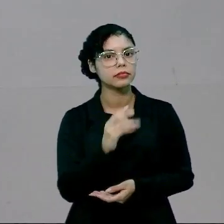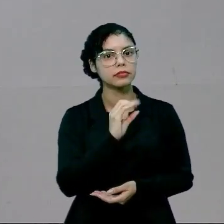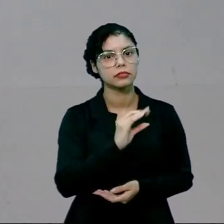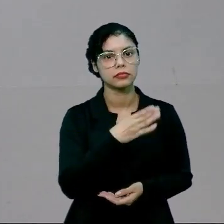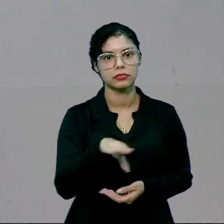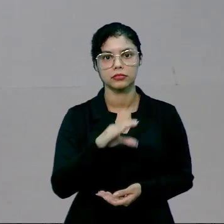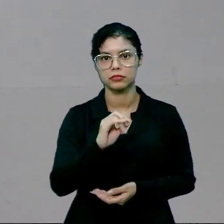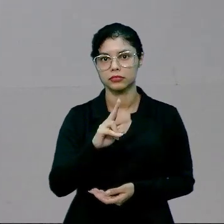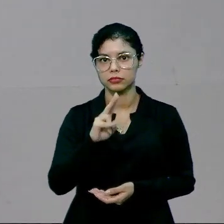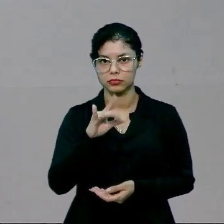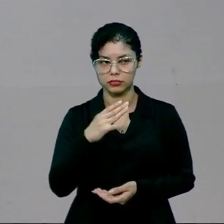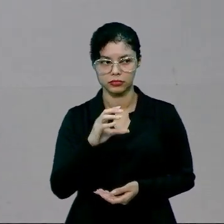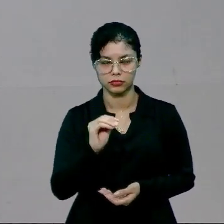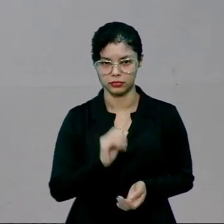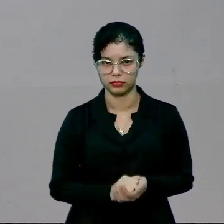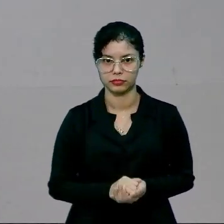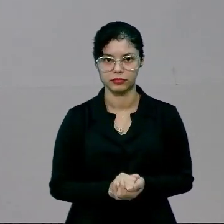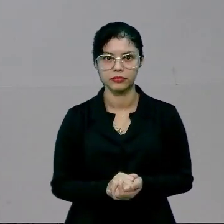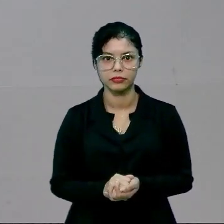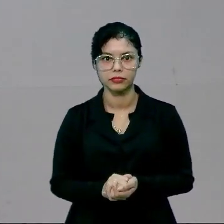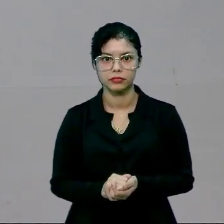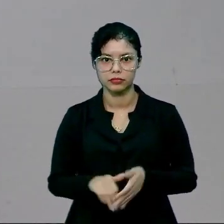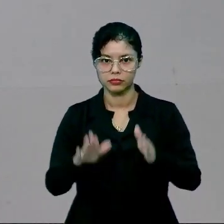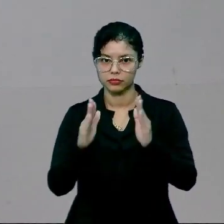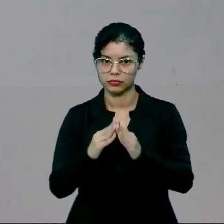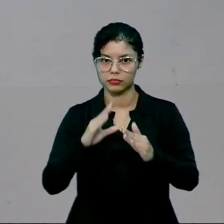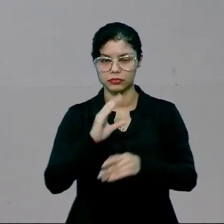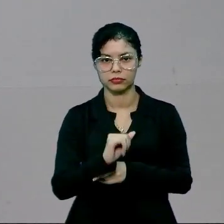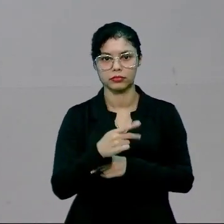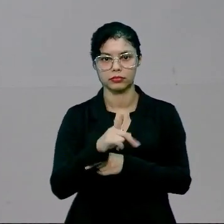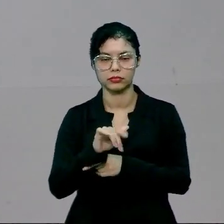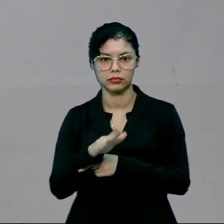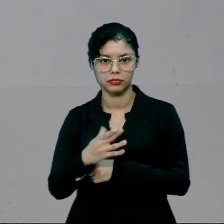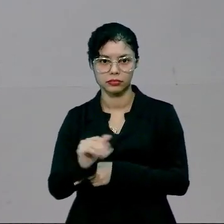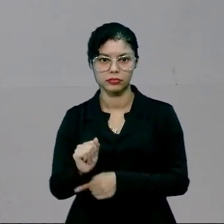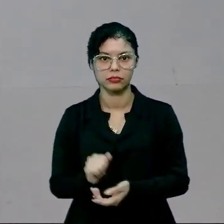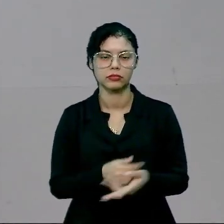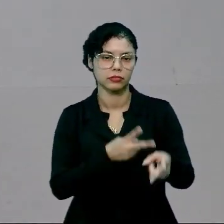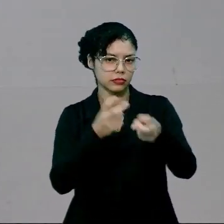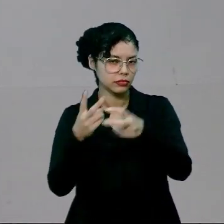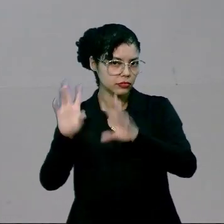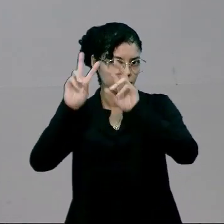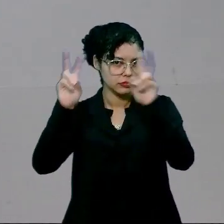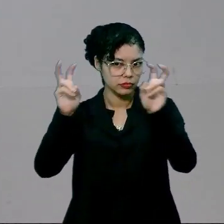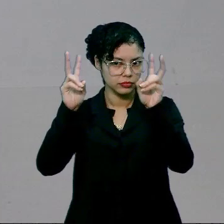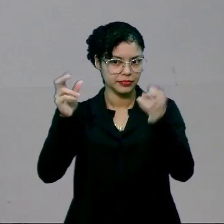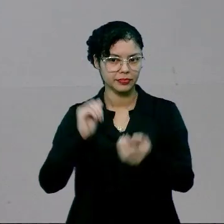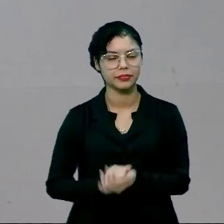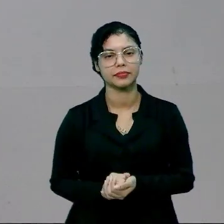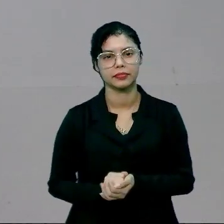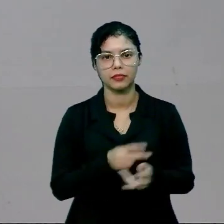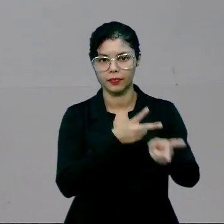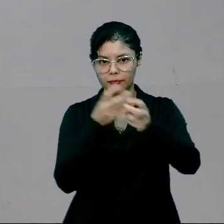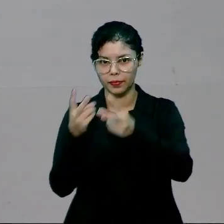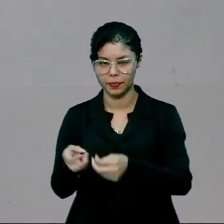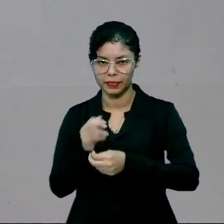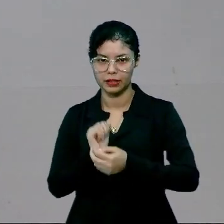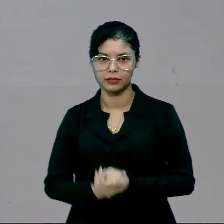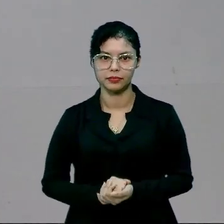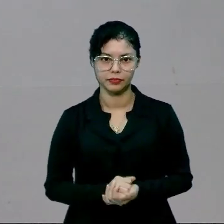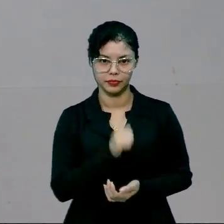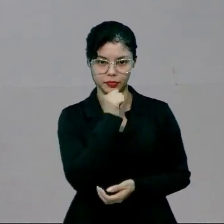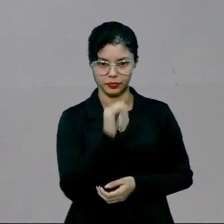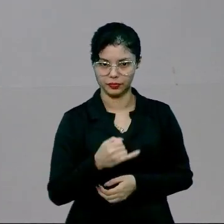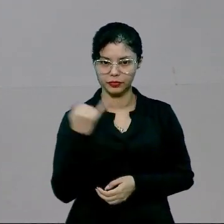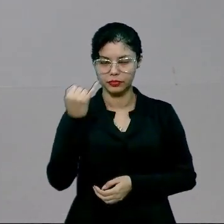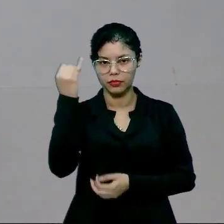O Cortiço, com certeza você verá Casa de Pensão, até porque a gente observa essas temáticas de uma perspectiva